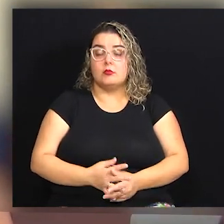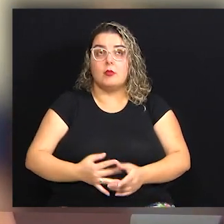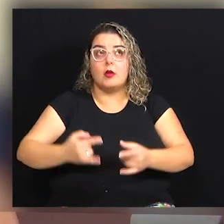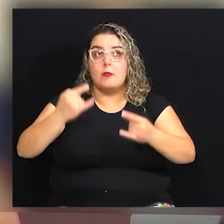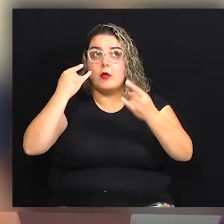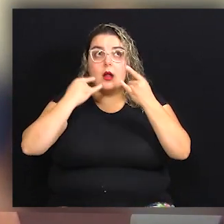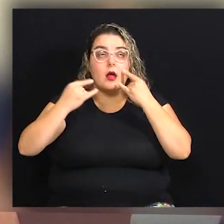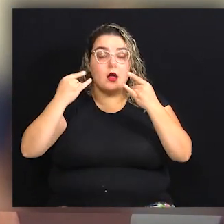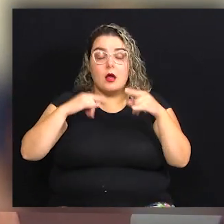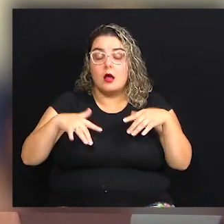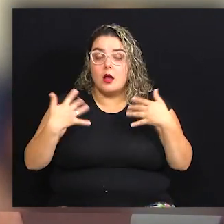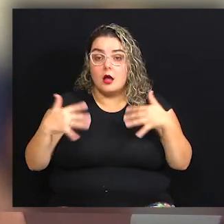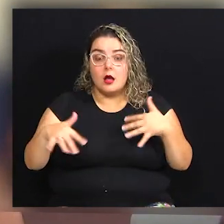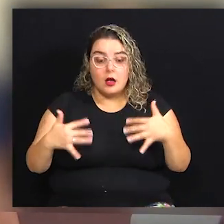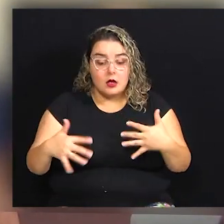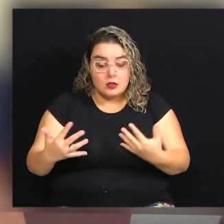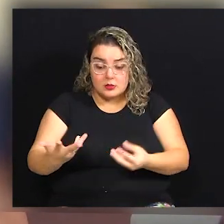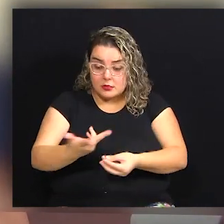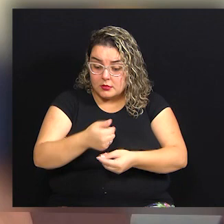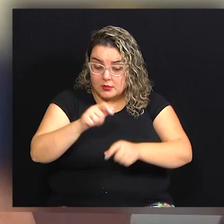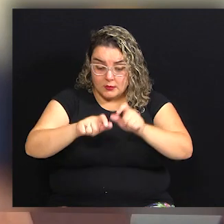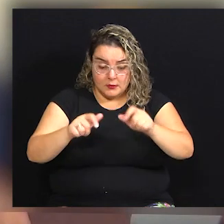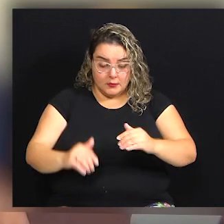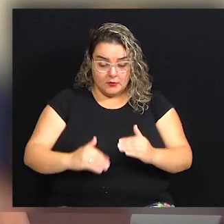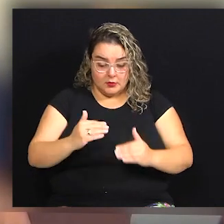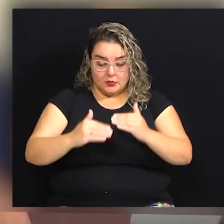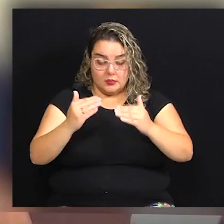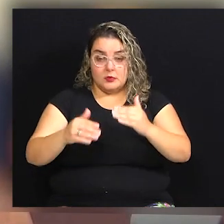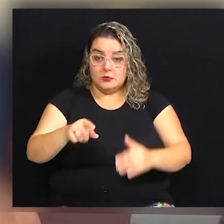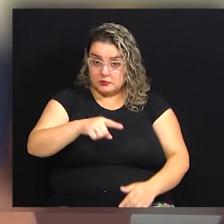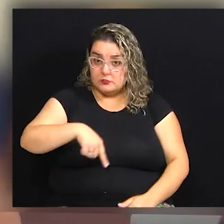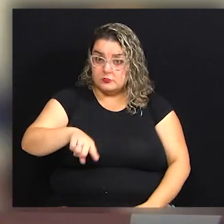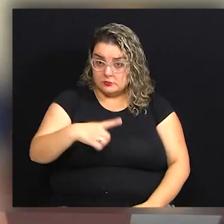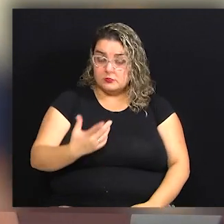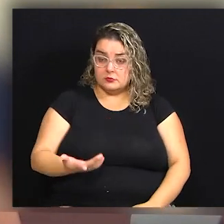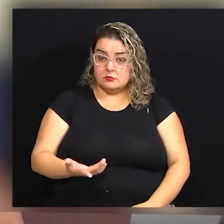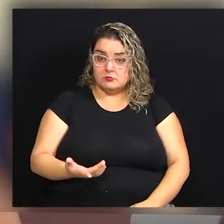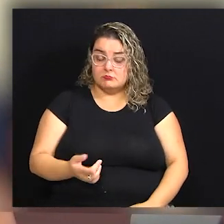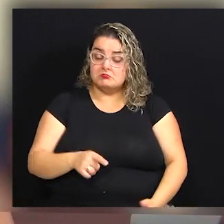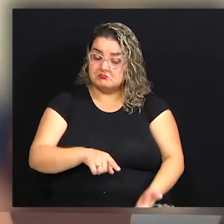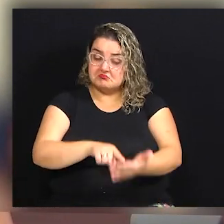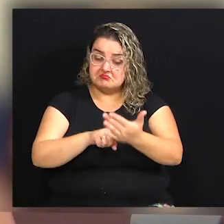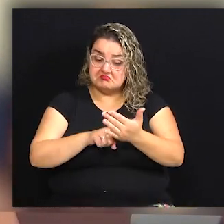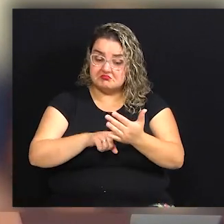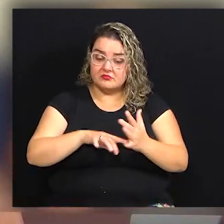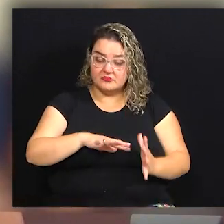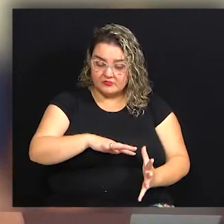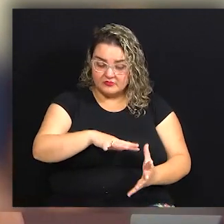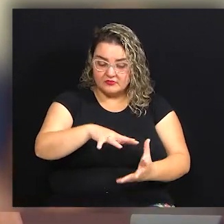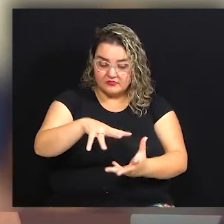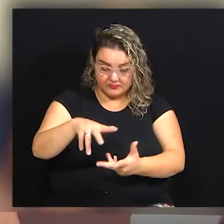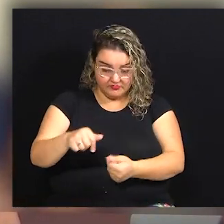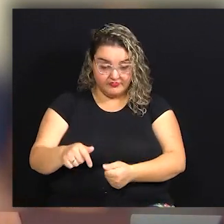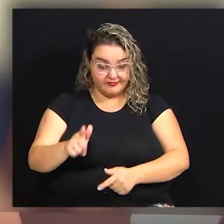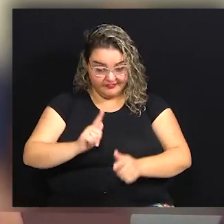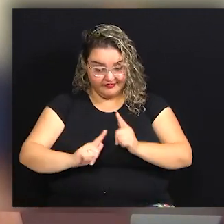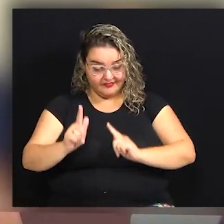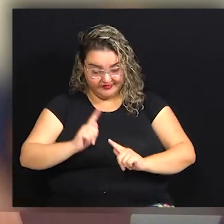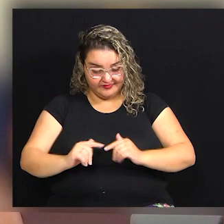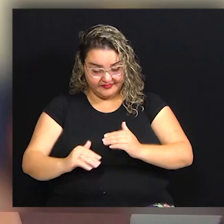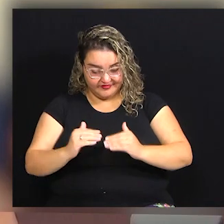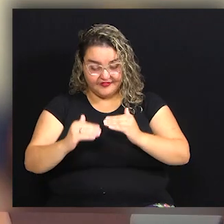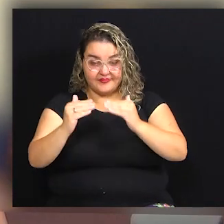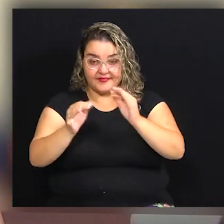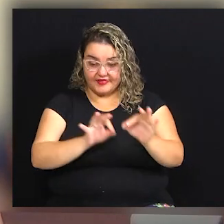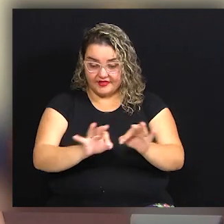pela arte dessas pessoas, comecei a produzir elas. Uma delas me mostrou esse universo de gestão de projetos, né.